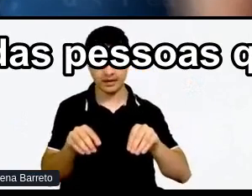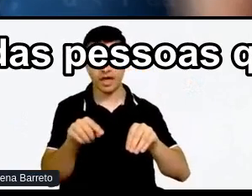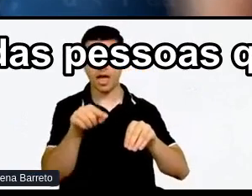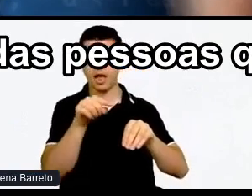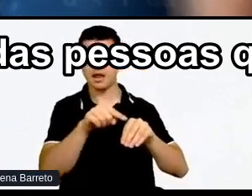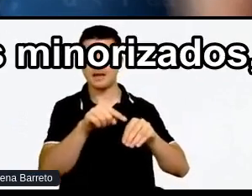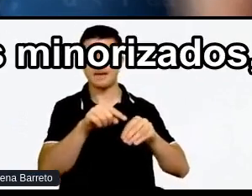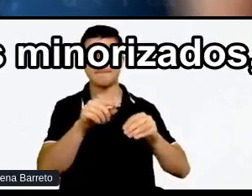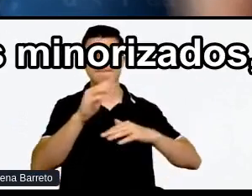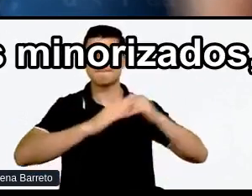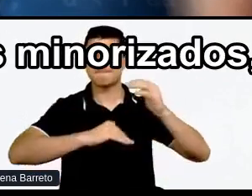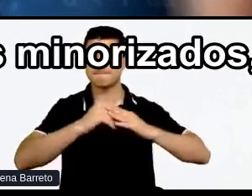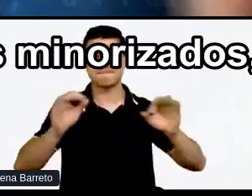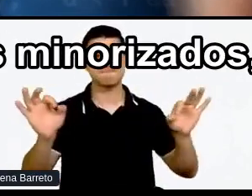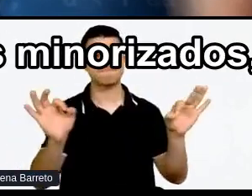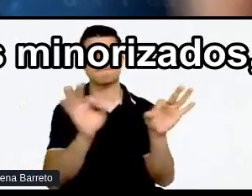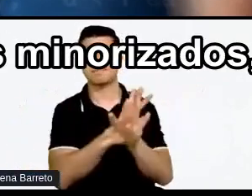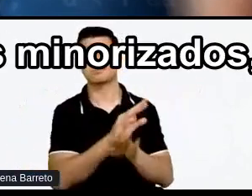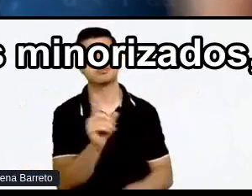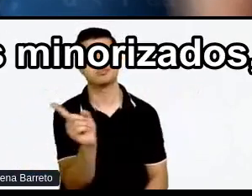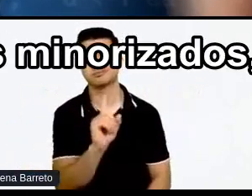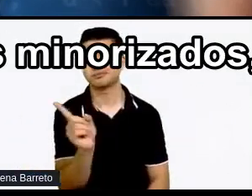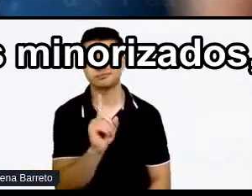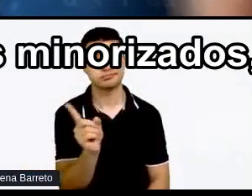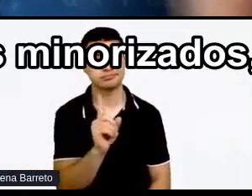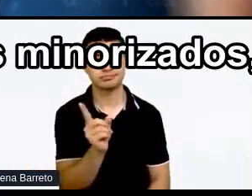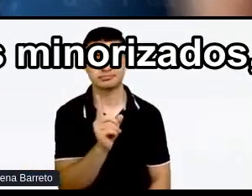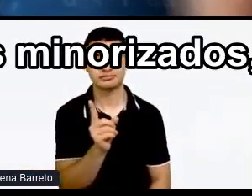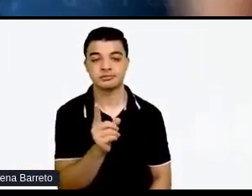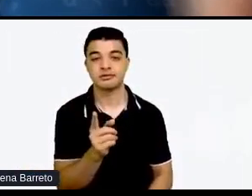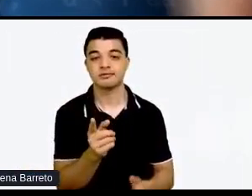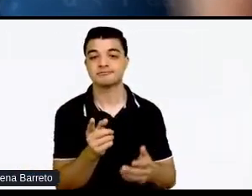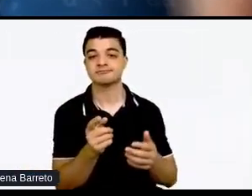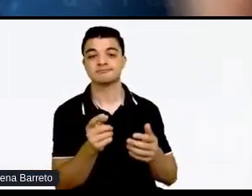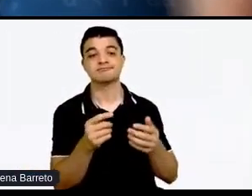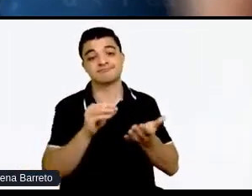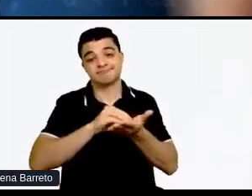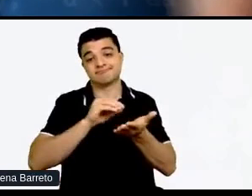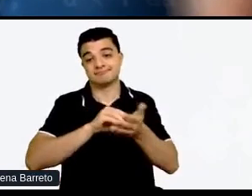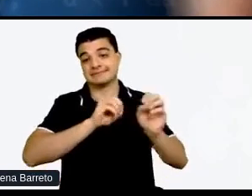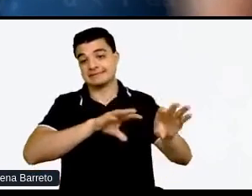pessoas que trabalham com vocês, de grupos minorizados, eles não estão prontos.